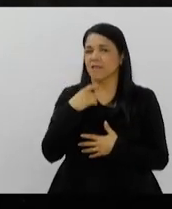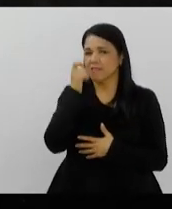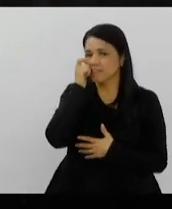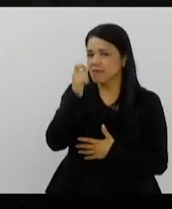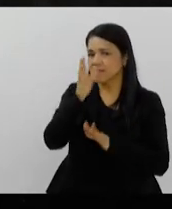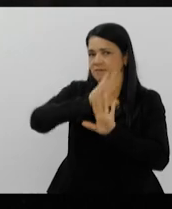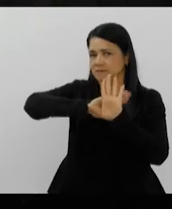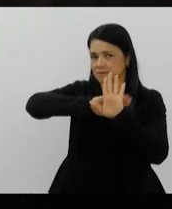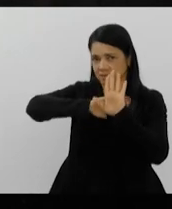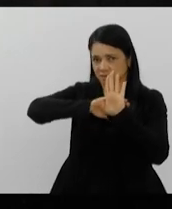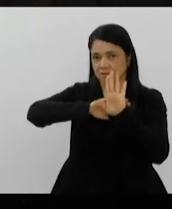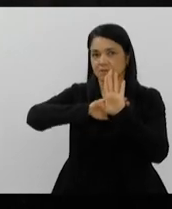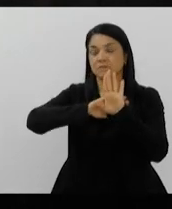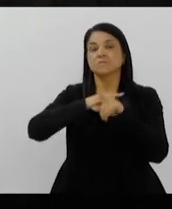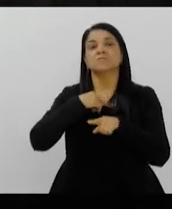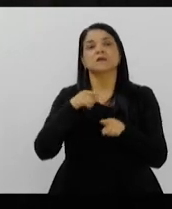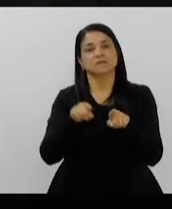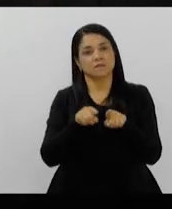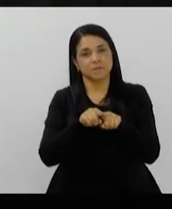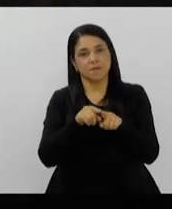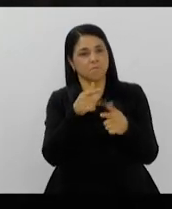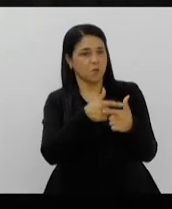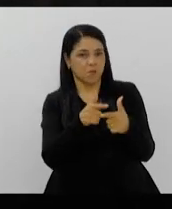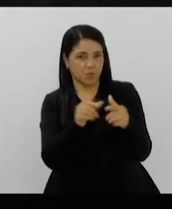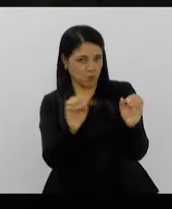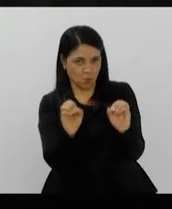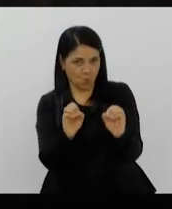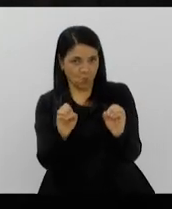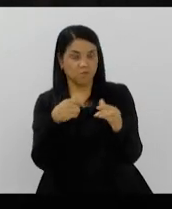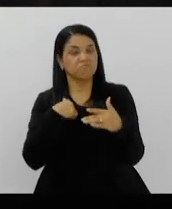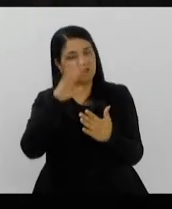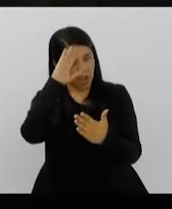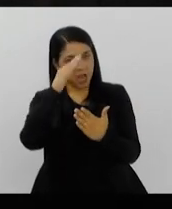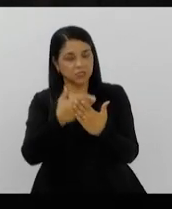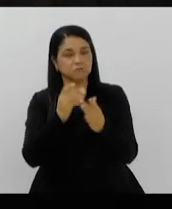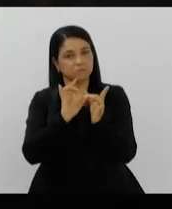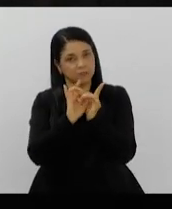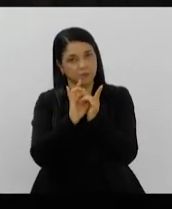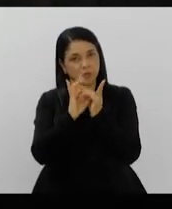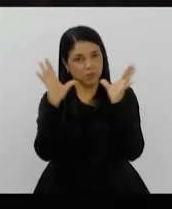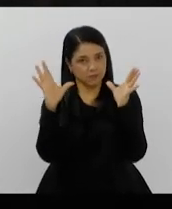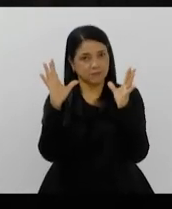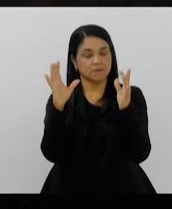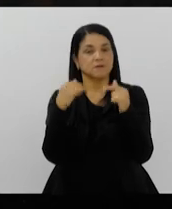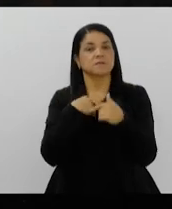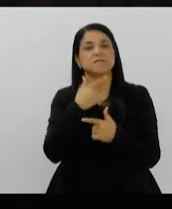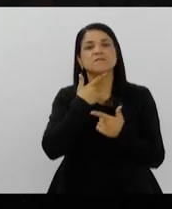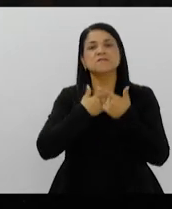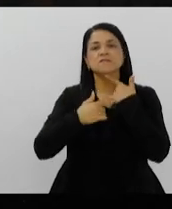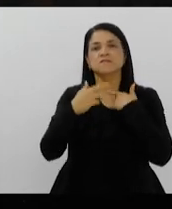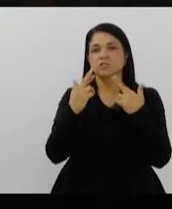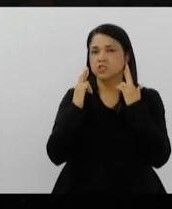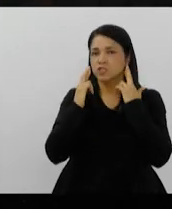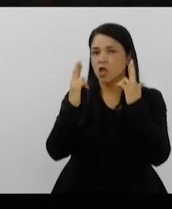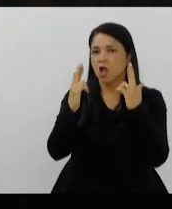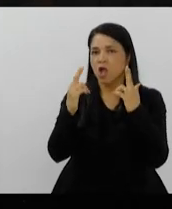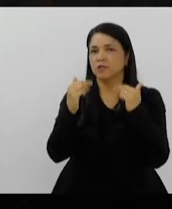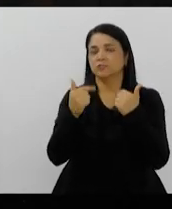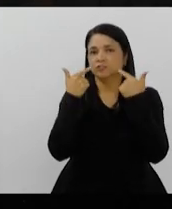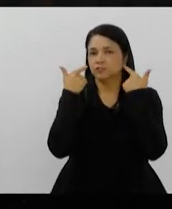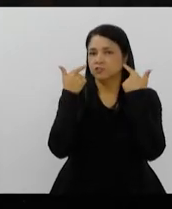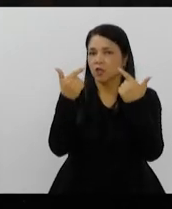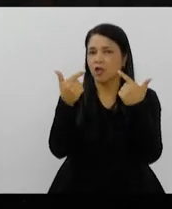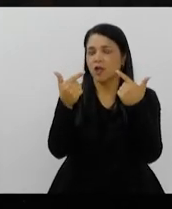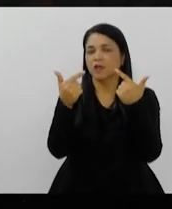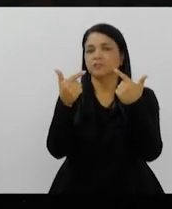por trás disso, mas também não tem problema, porque a gente acredita na democracia, a gente deseja sorte ao novo governo